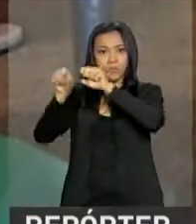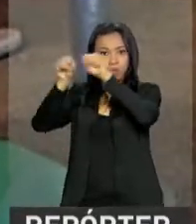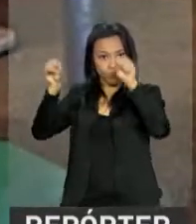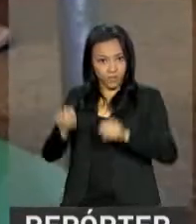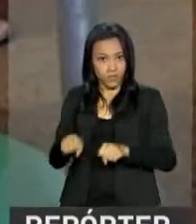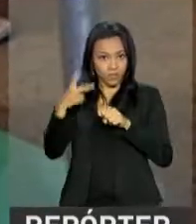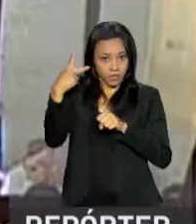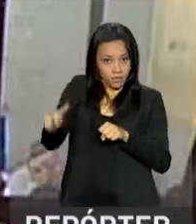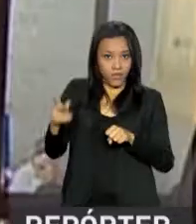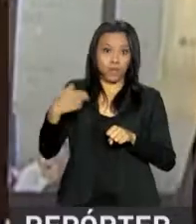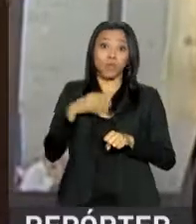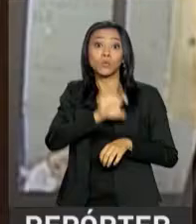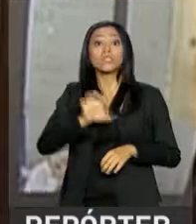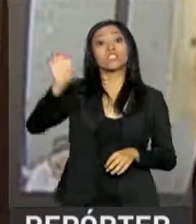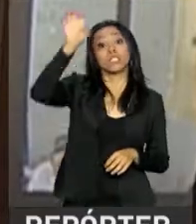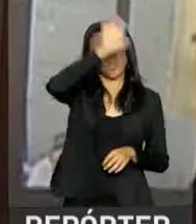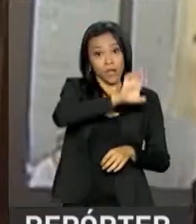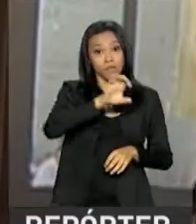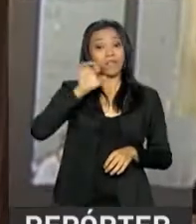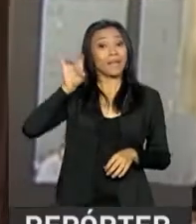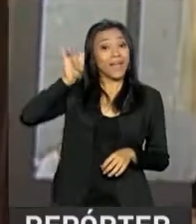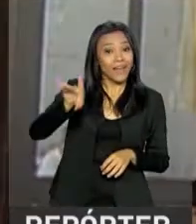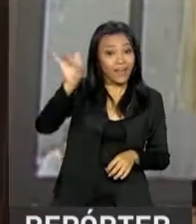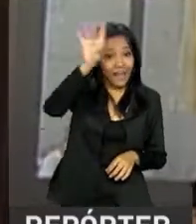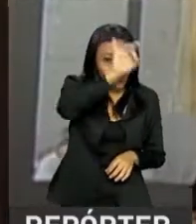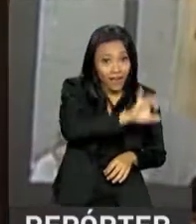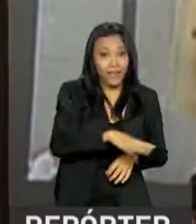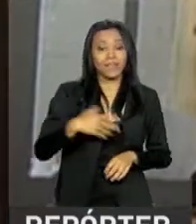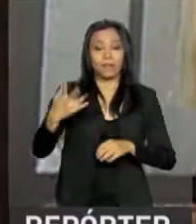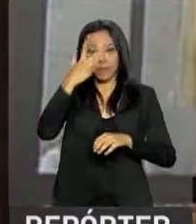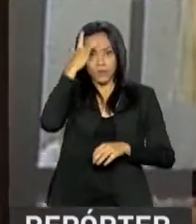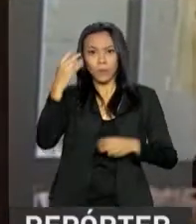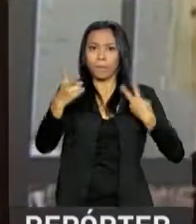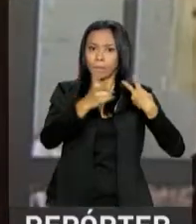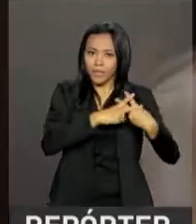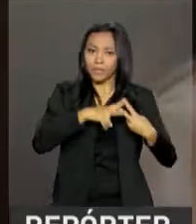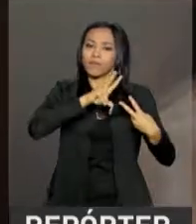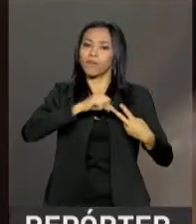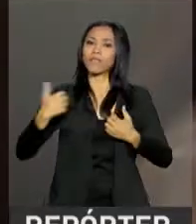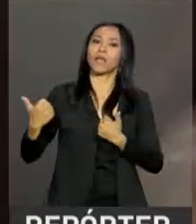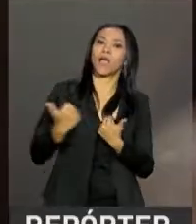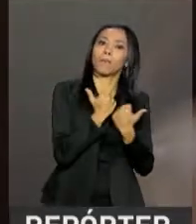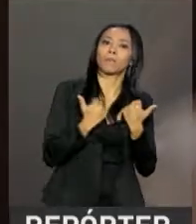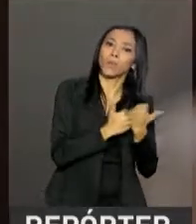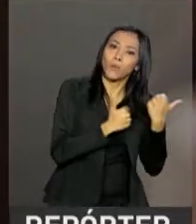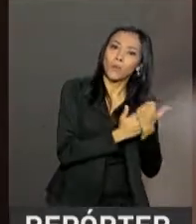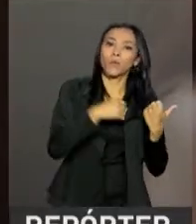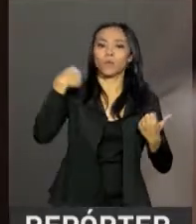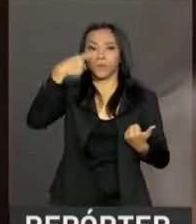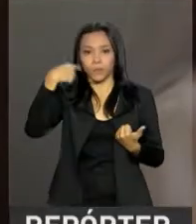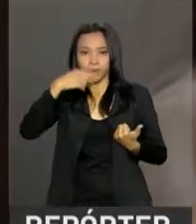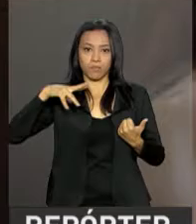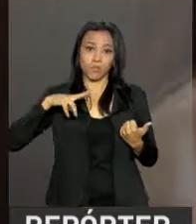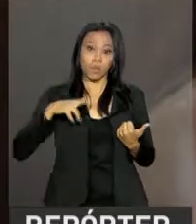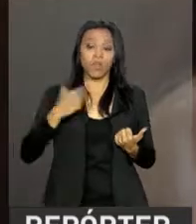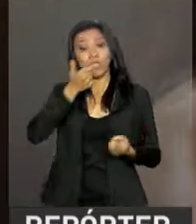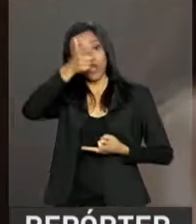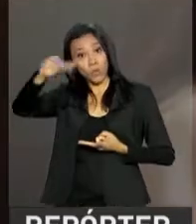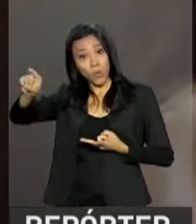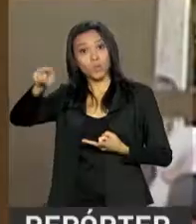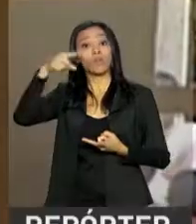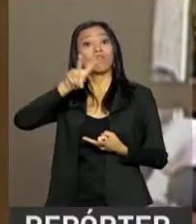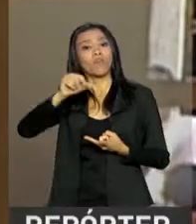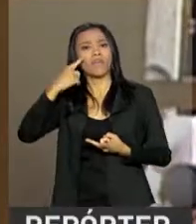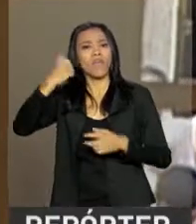judiciários estaduais. Cada preso receberia suporte e assistência jurídica individual. E nos casos devidos, as prisões